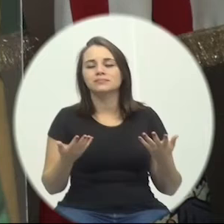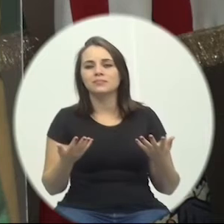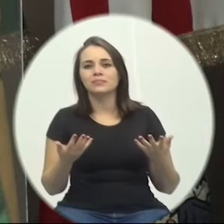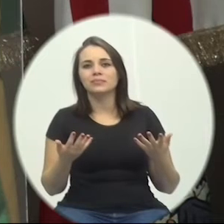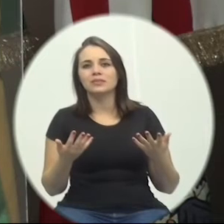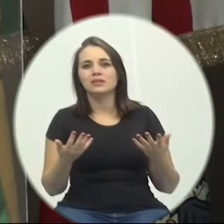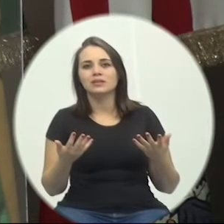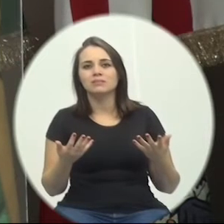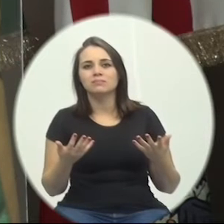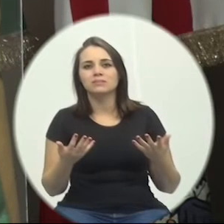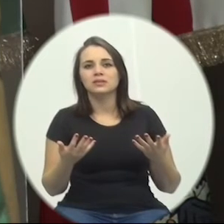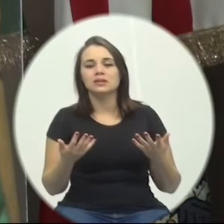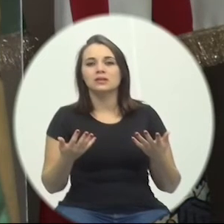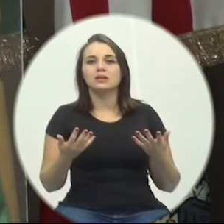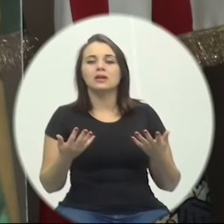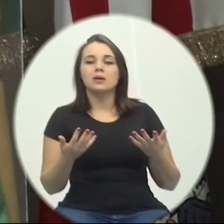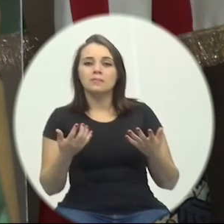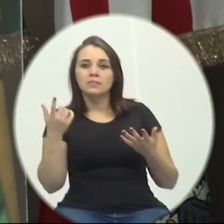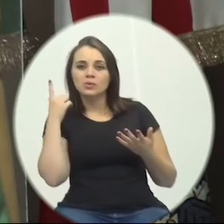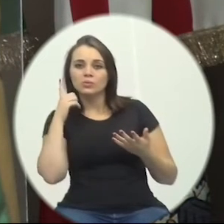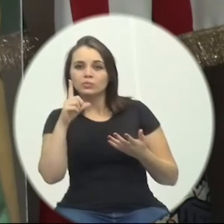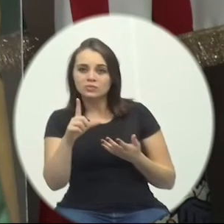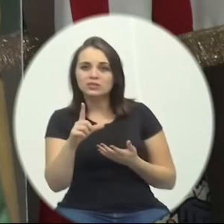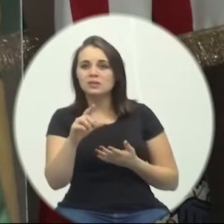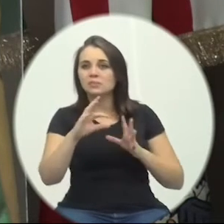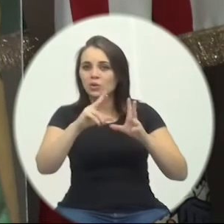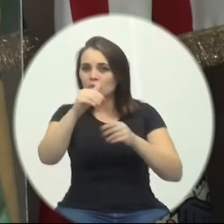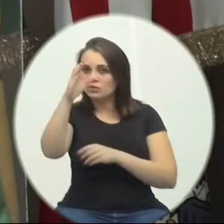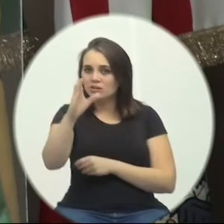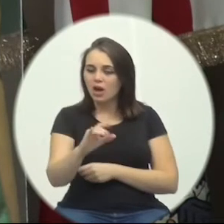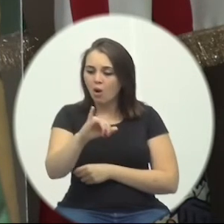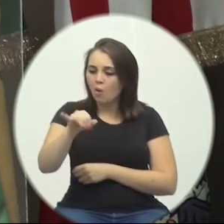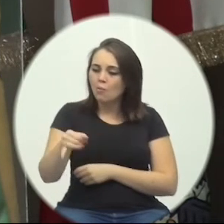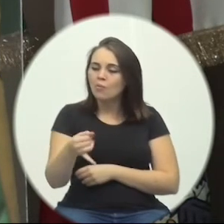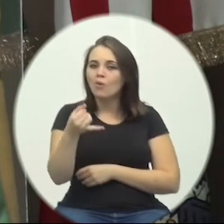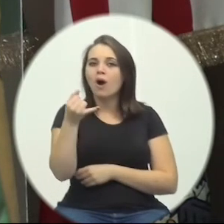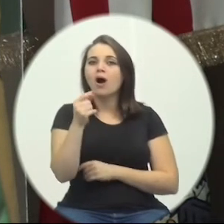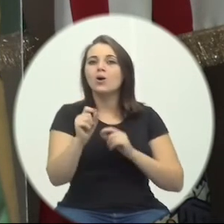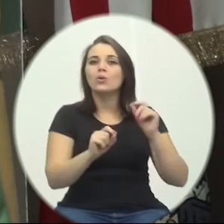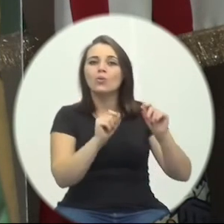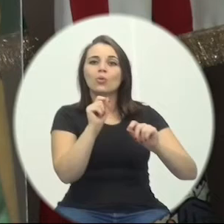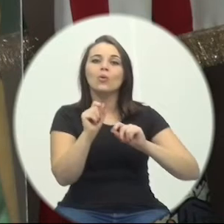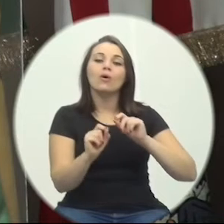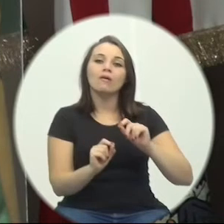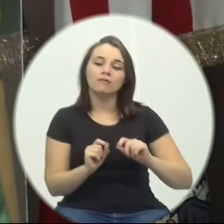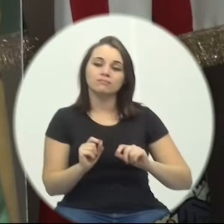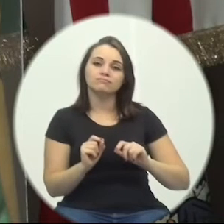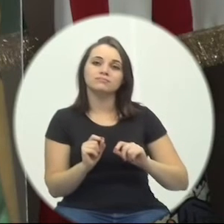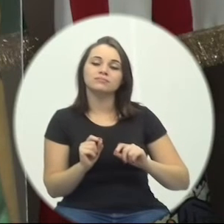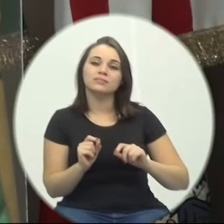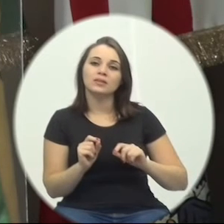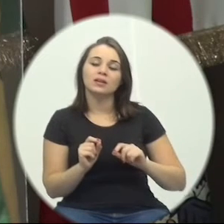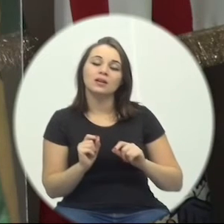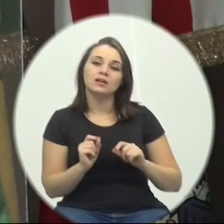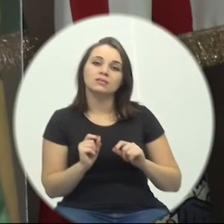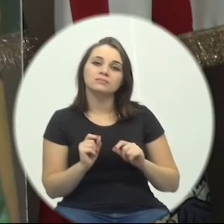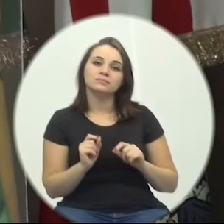mais bacana, no sentido de dar para o cidadão essa oportunidade de poder